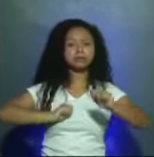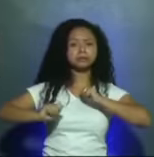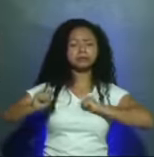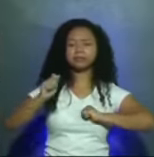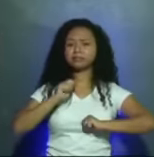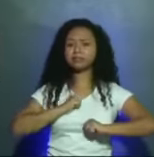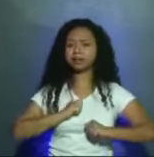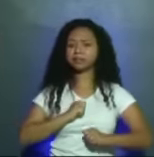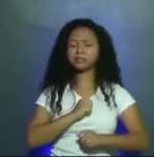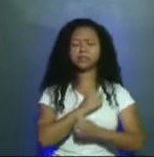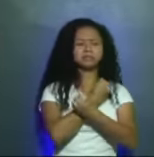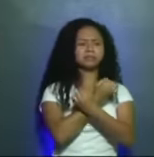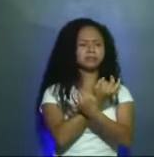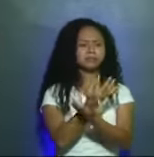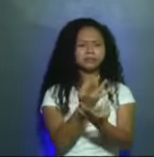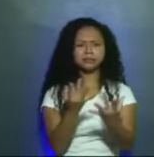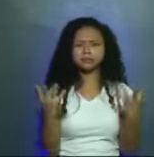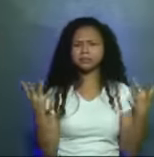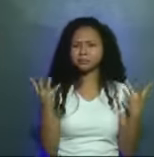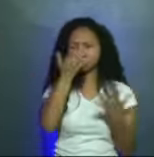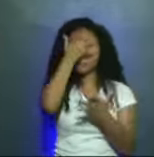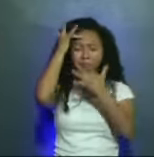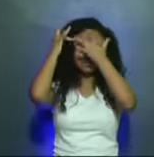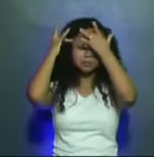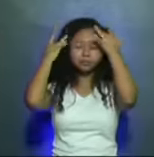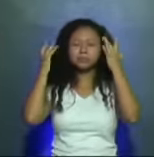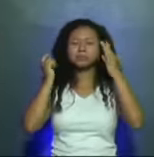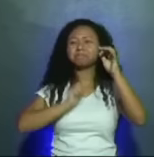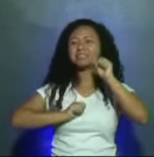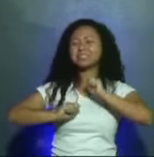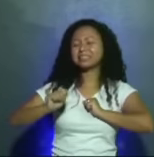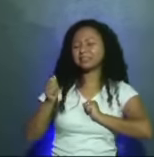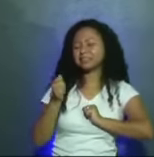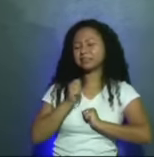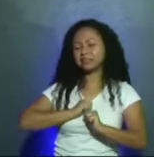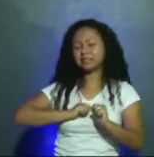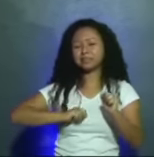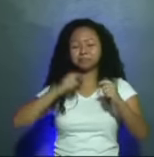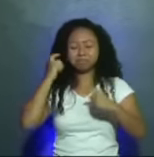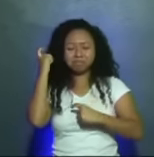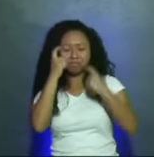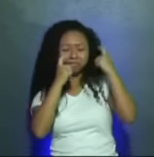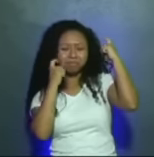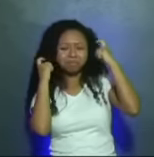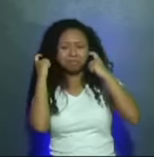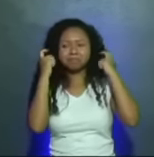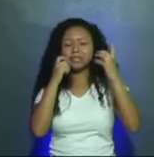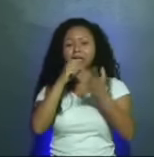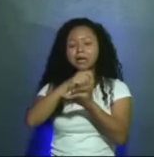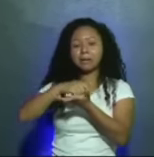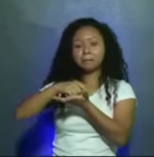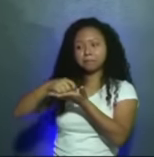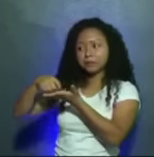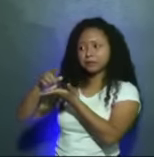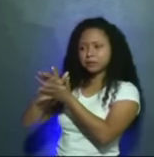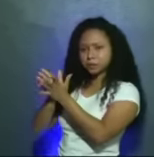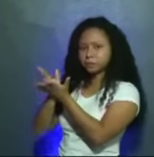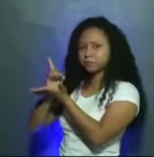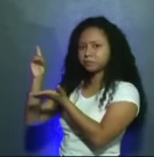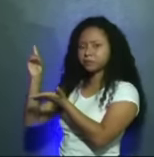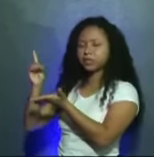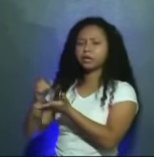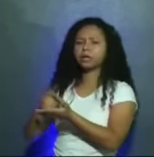têm tantos problemas com ansiedade, com estresse. A Bíblia diz, não andem ansiosos por